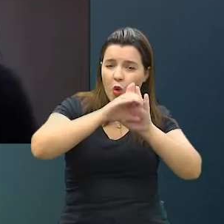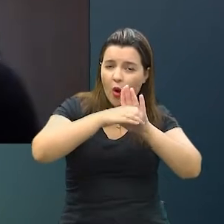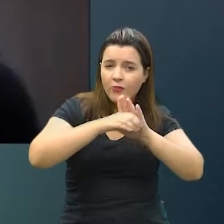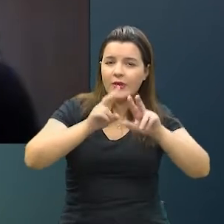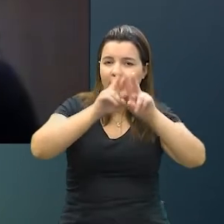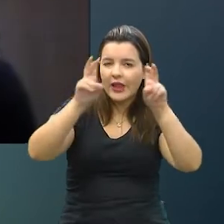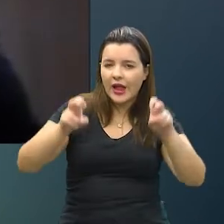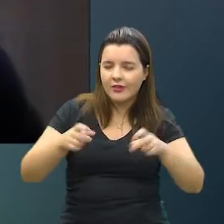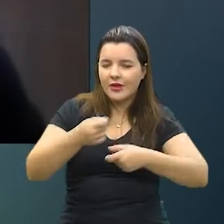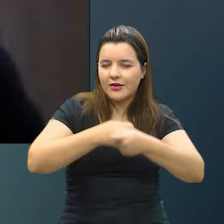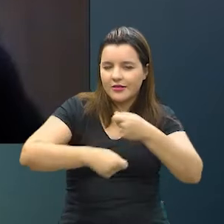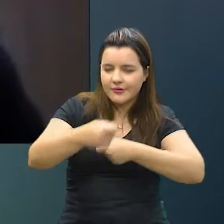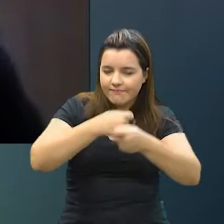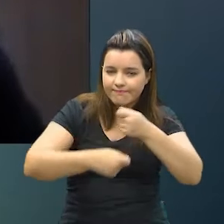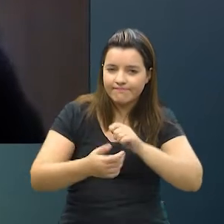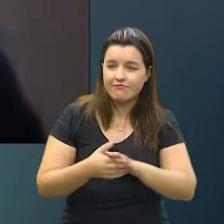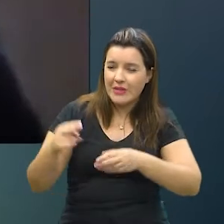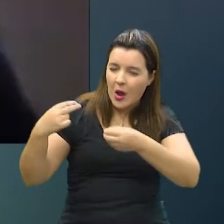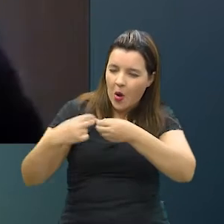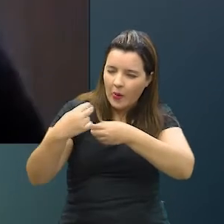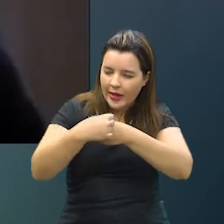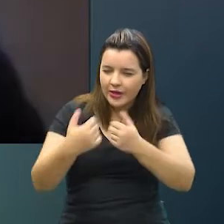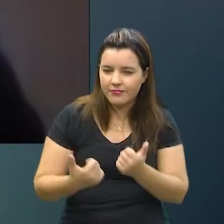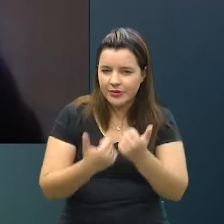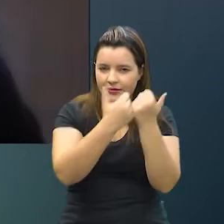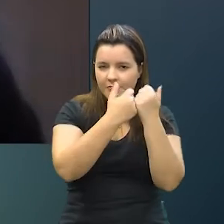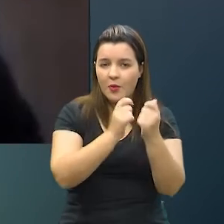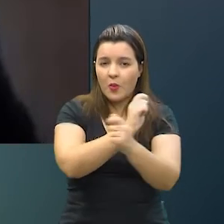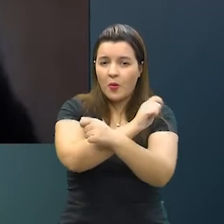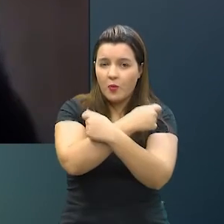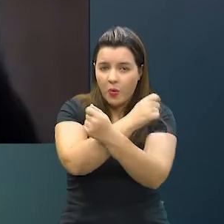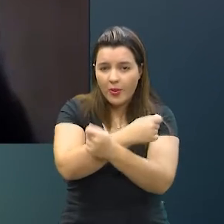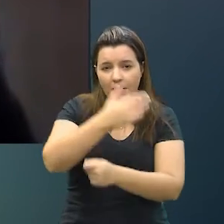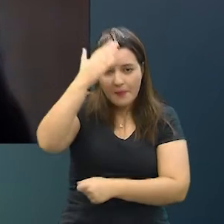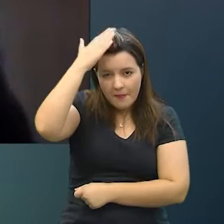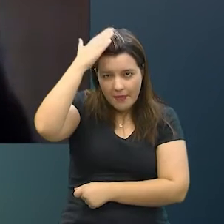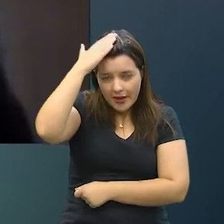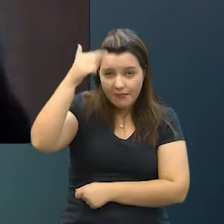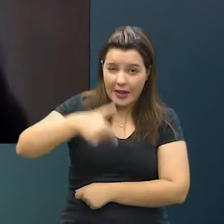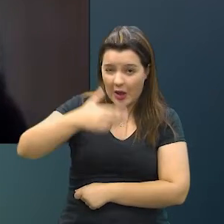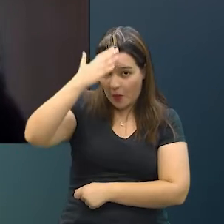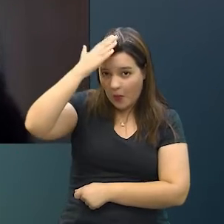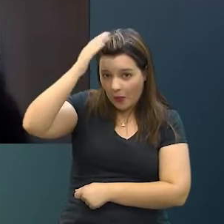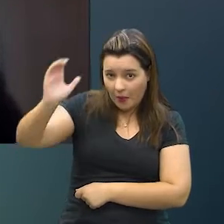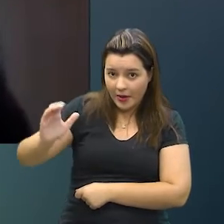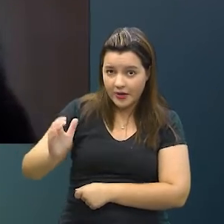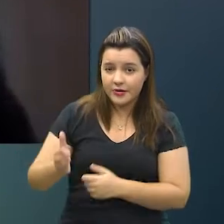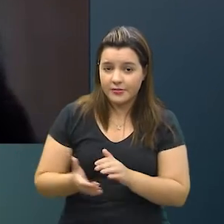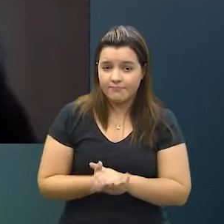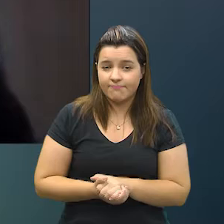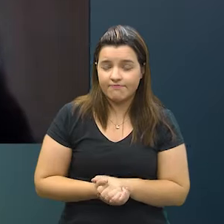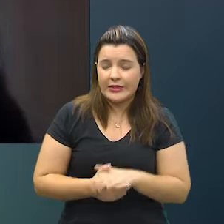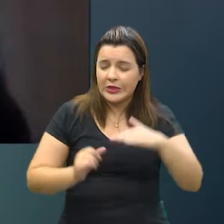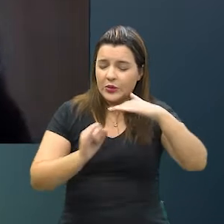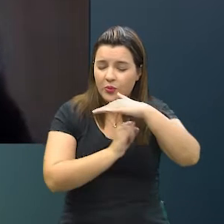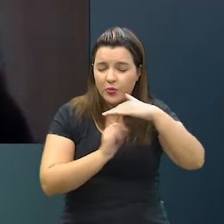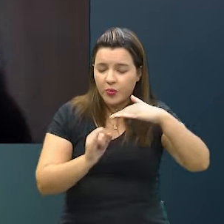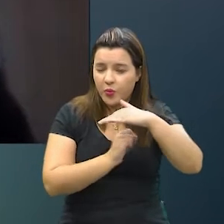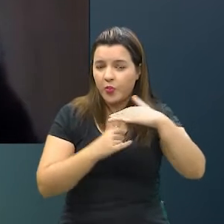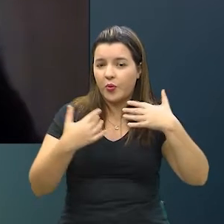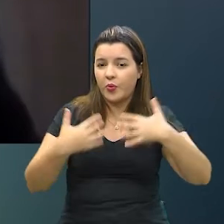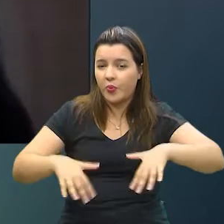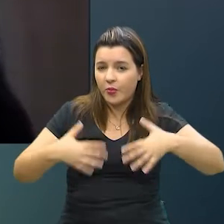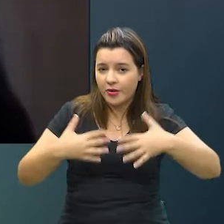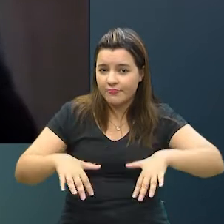de administração. Nós temos a Unicamp aí nos apoia, a PUC Paraná aqui em Curitiba também é uma